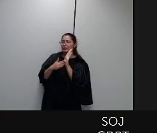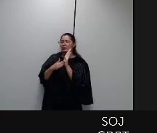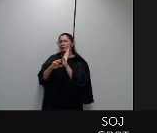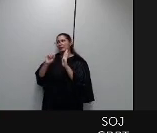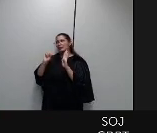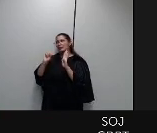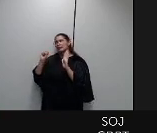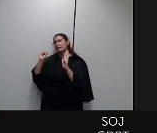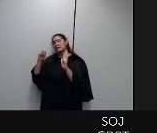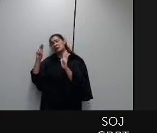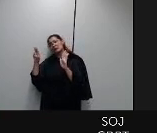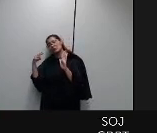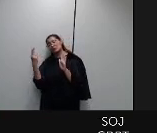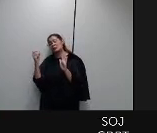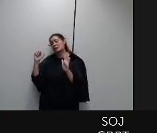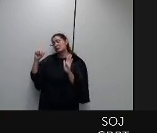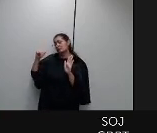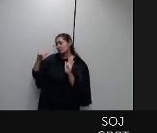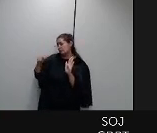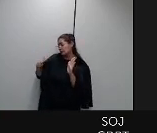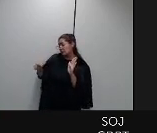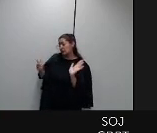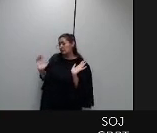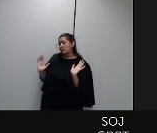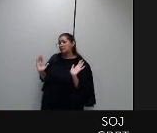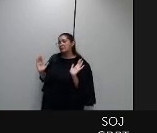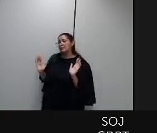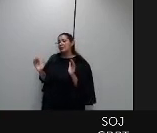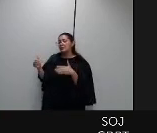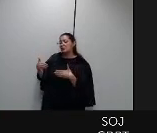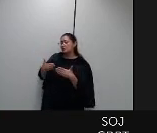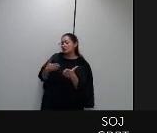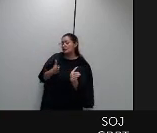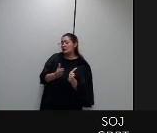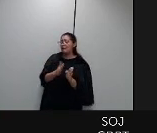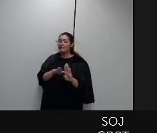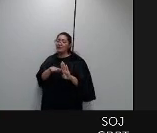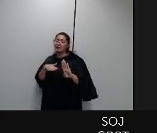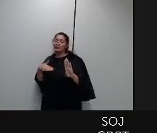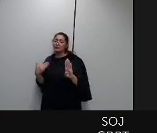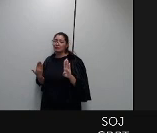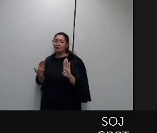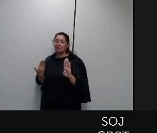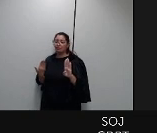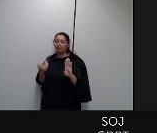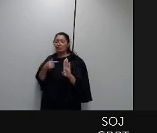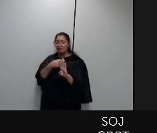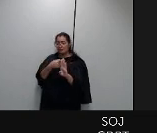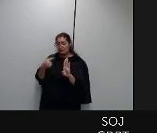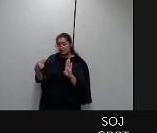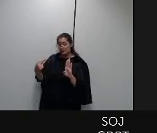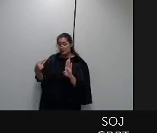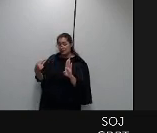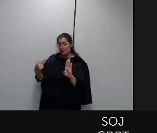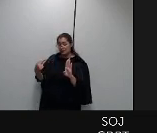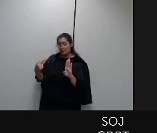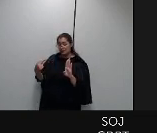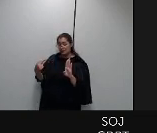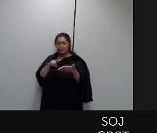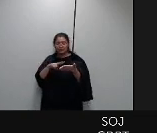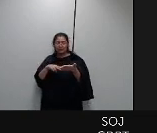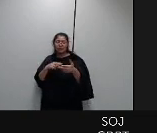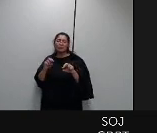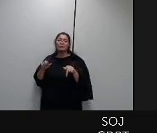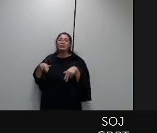para a gente ter um Norte a gente vai no caso afastar aqui a sombra certa e vai começar a examinar causalidade ou não